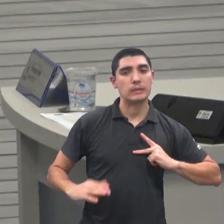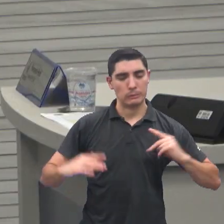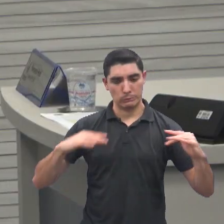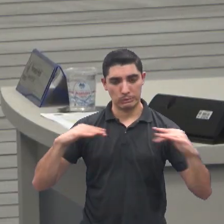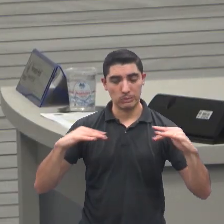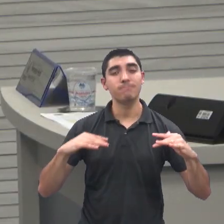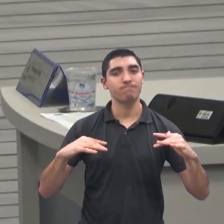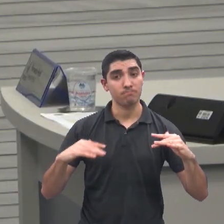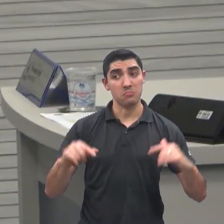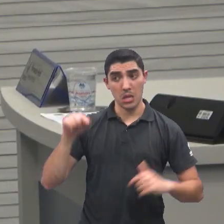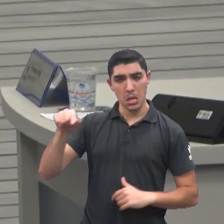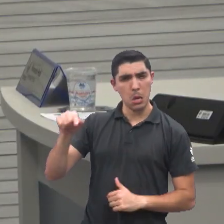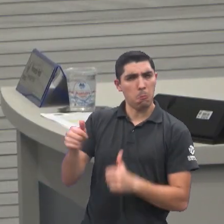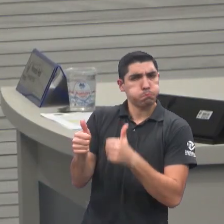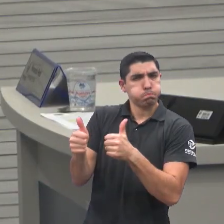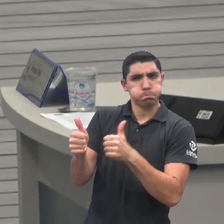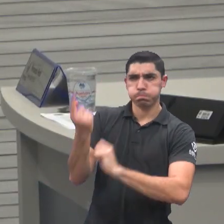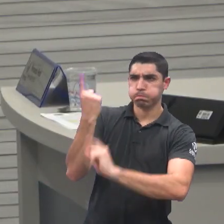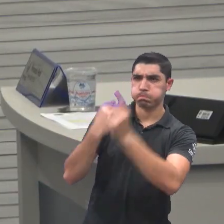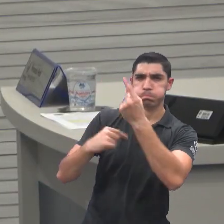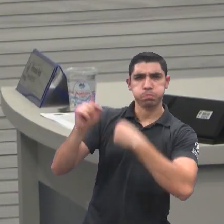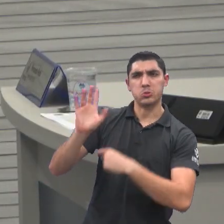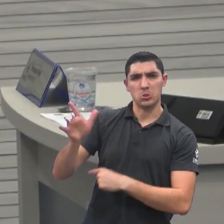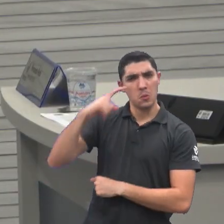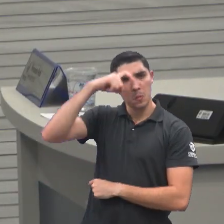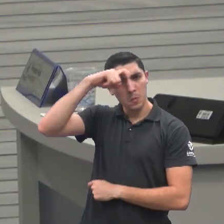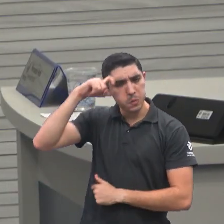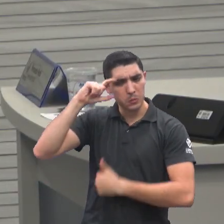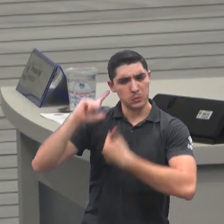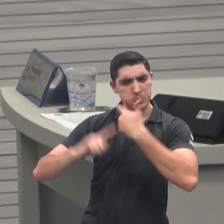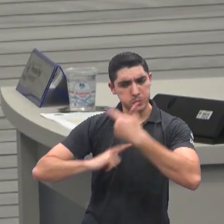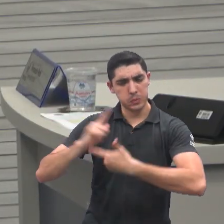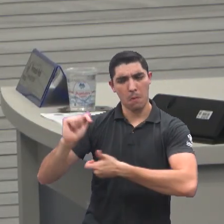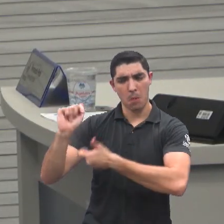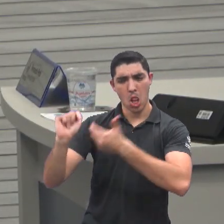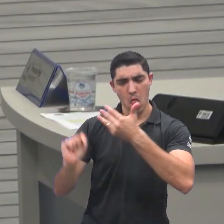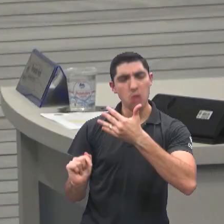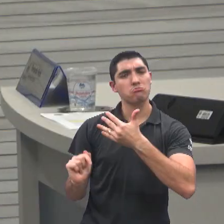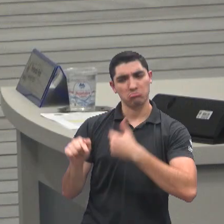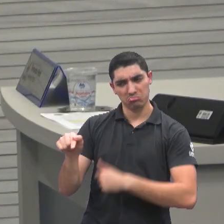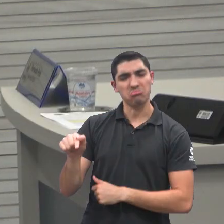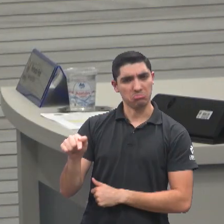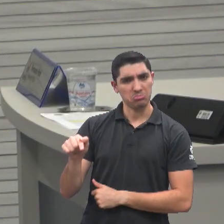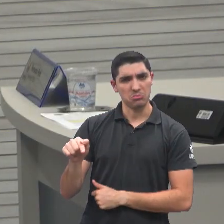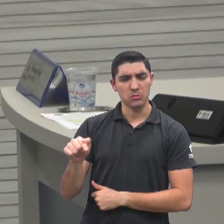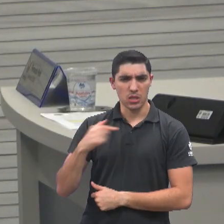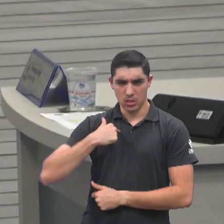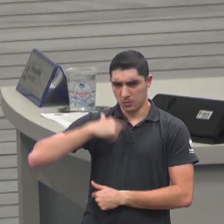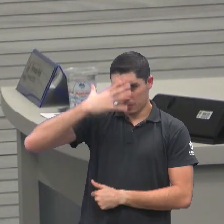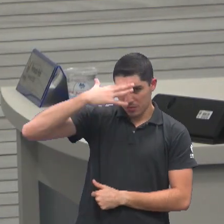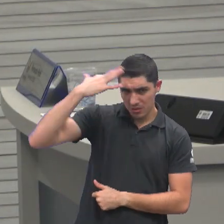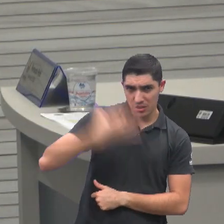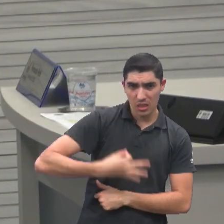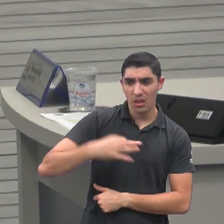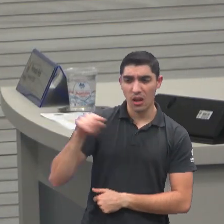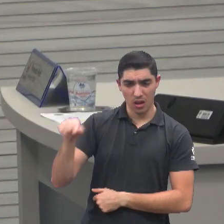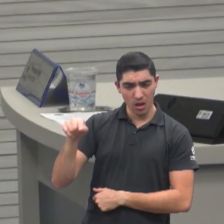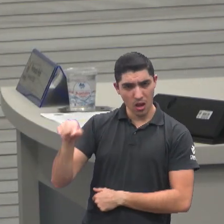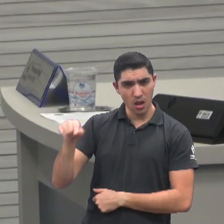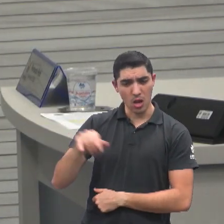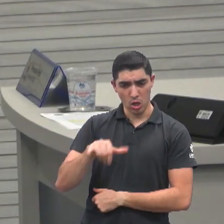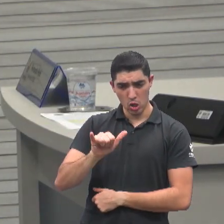tem trabalhado muito e eu tenho certeza que ele vai poder ajudar muito, e